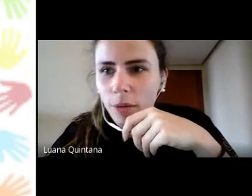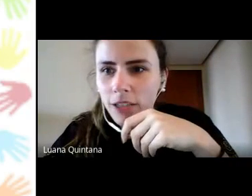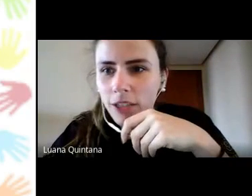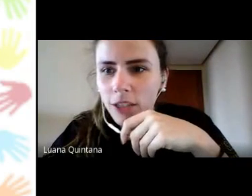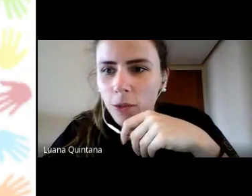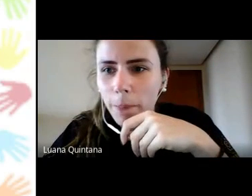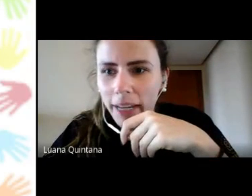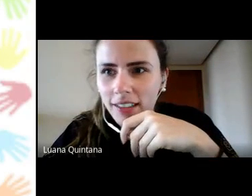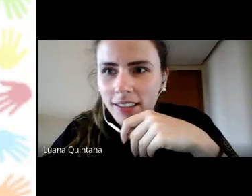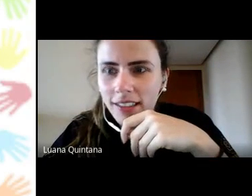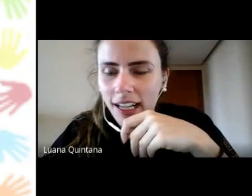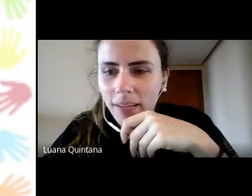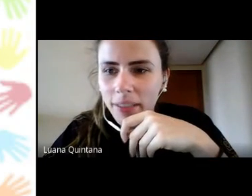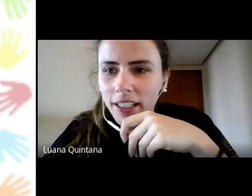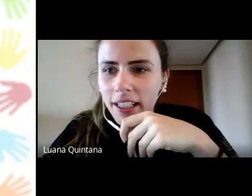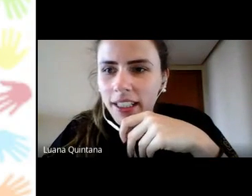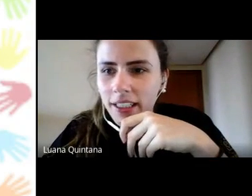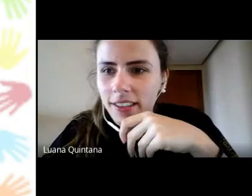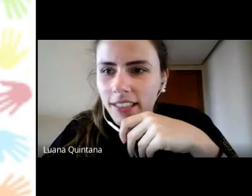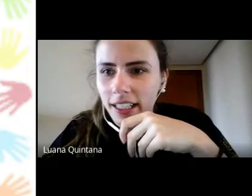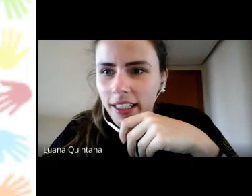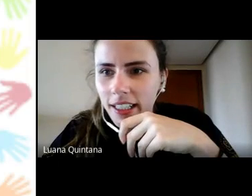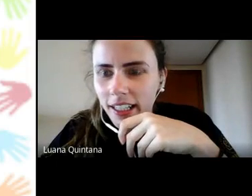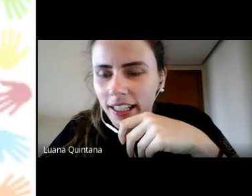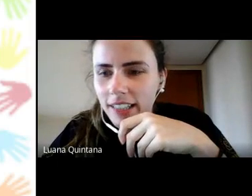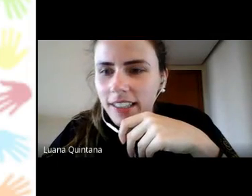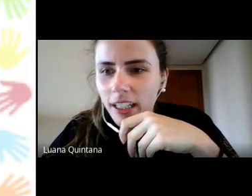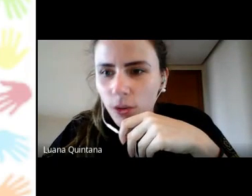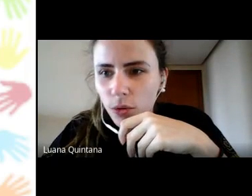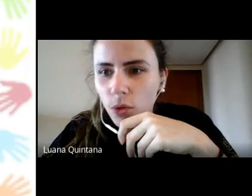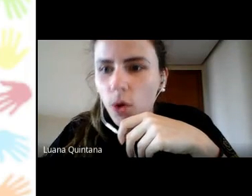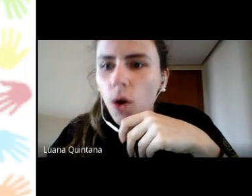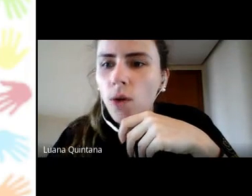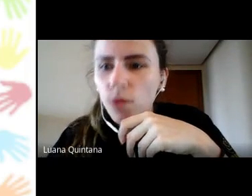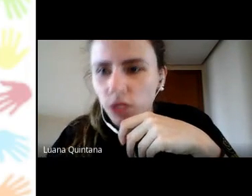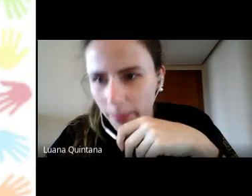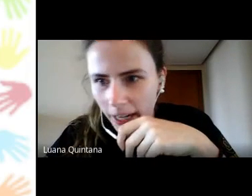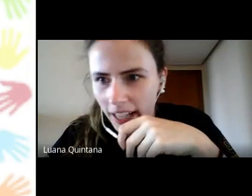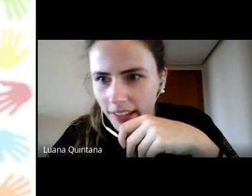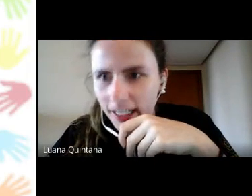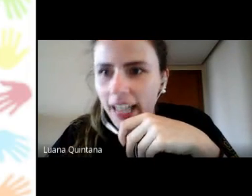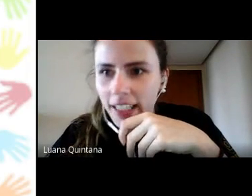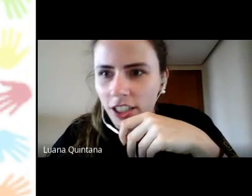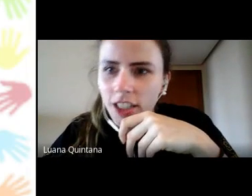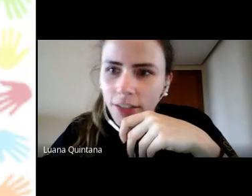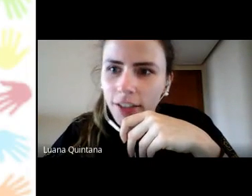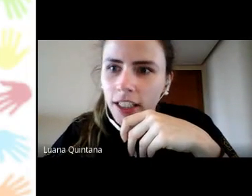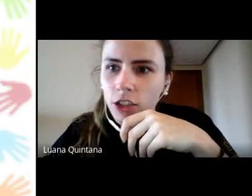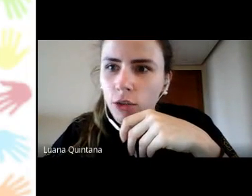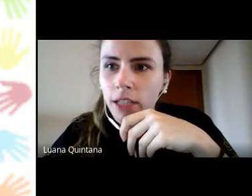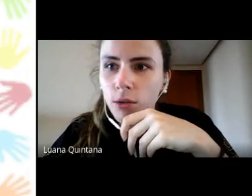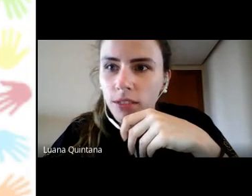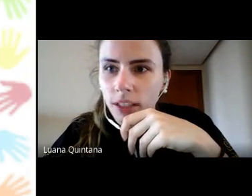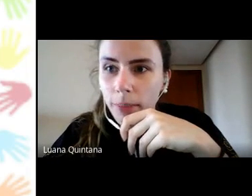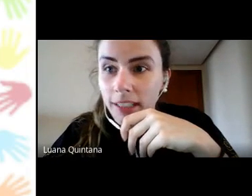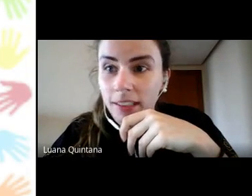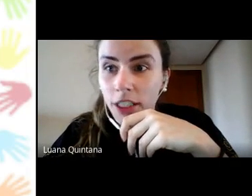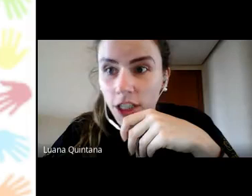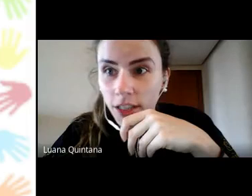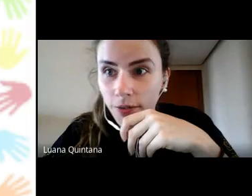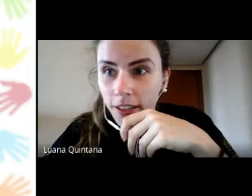no momento que tu pensa, sabe, e inserir esse aluno com os demais, aí a gente está falando numa